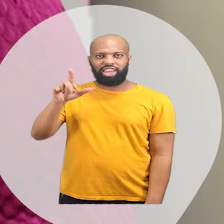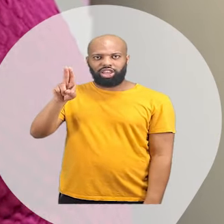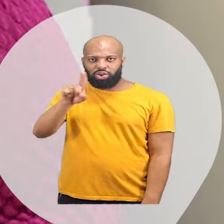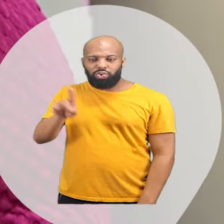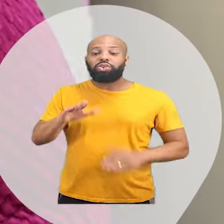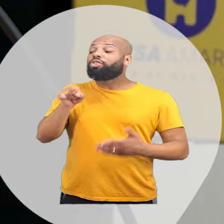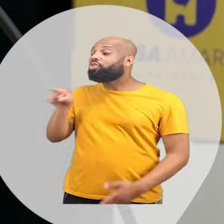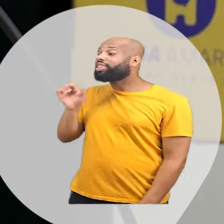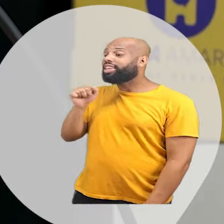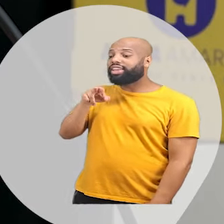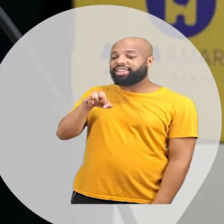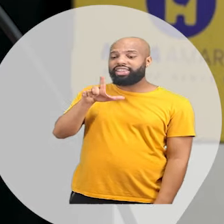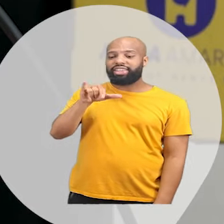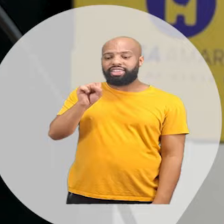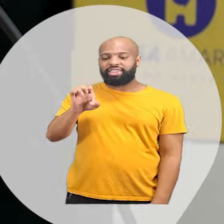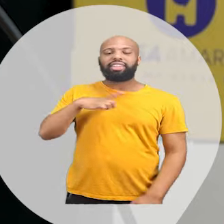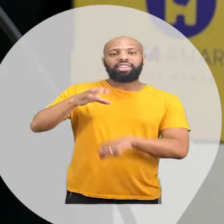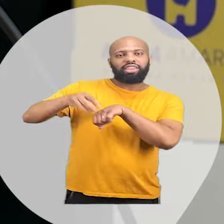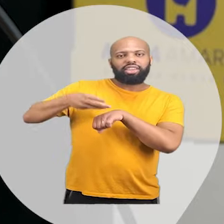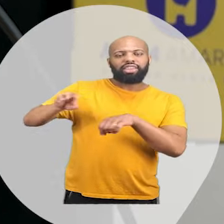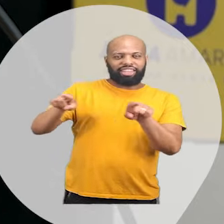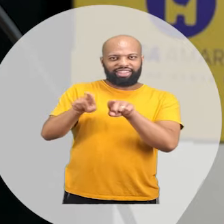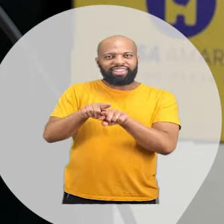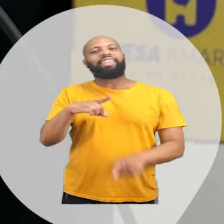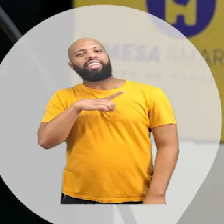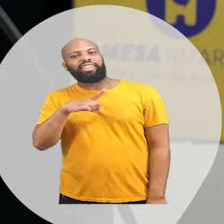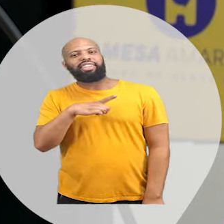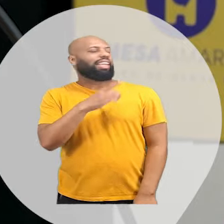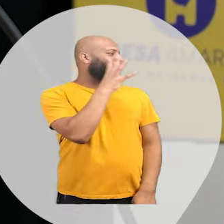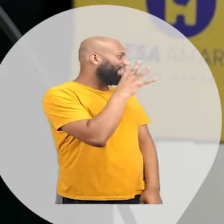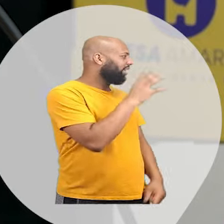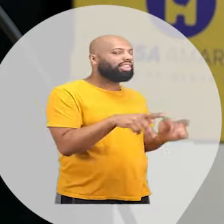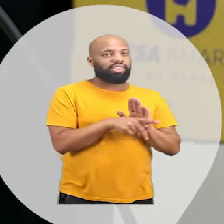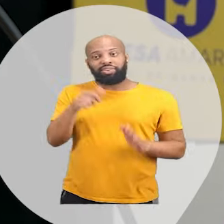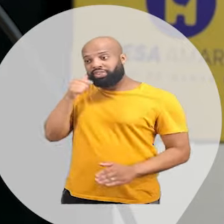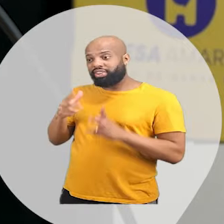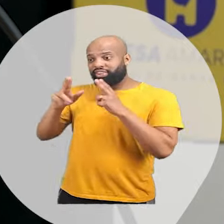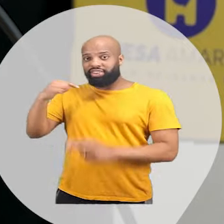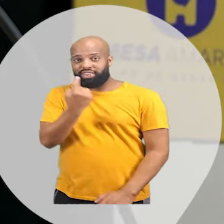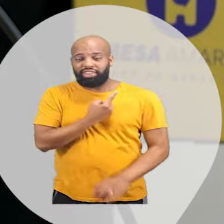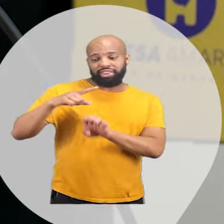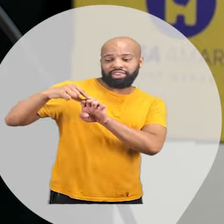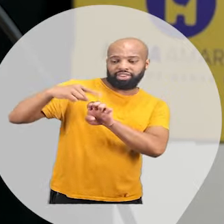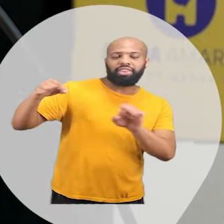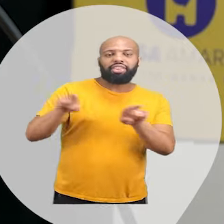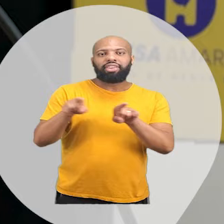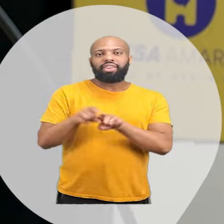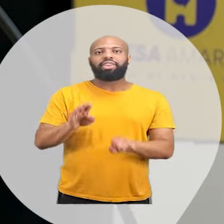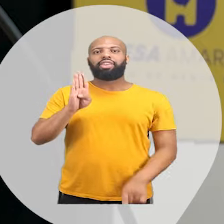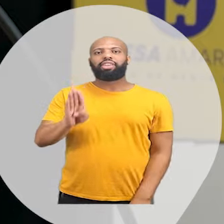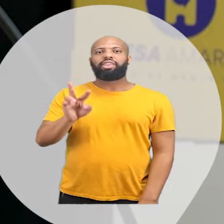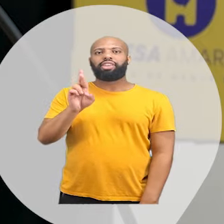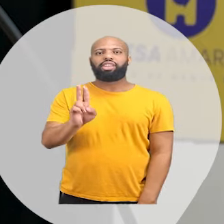Emily eu tenho uma recomendação também de uma mulher assim como nós empreendedora também